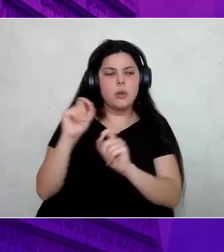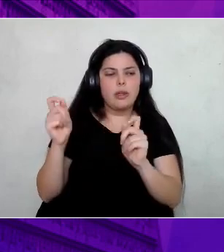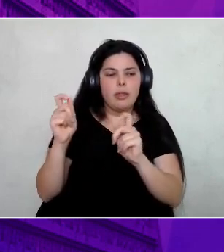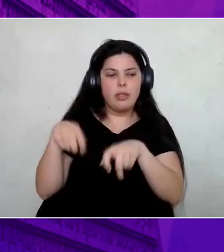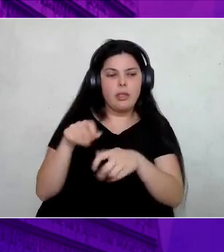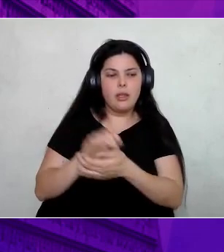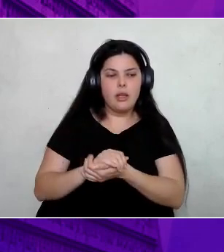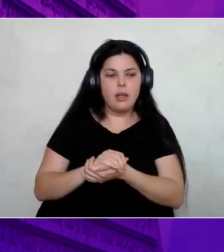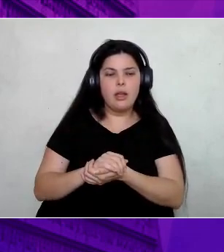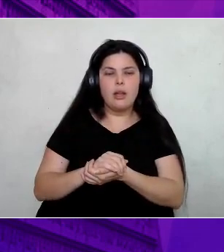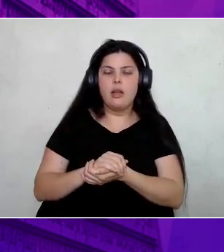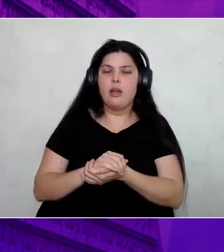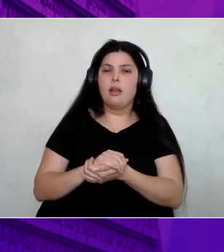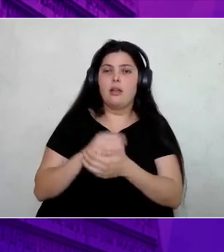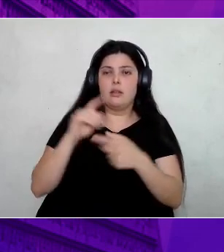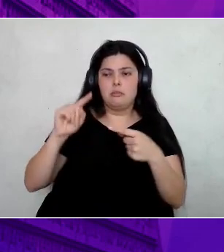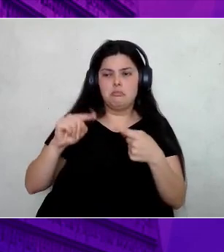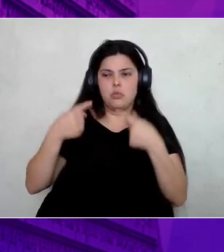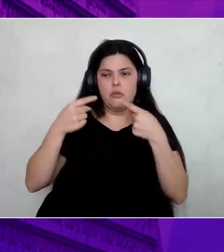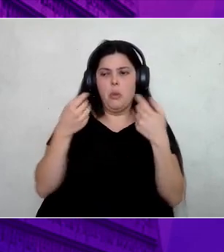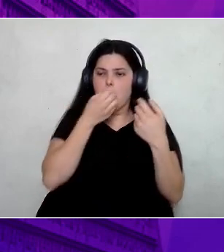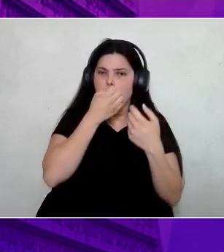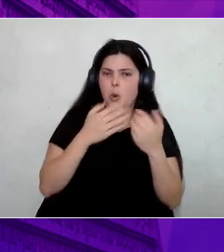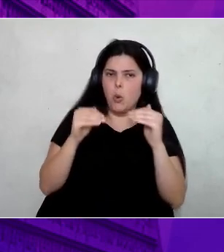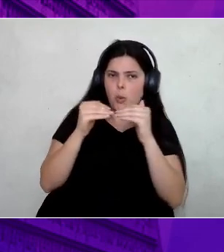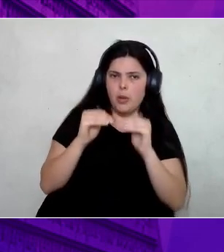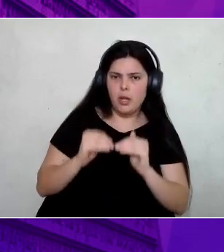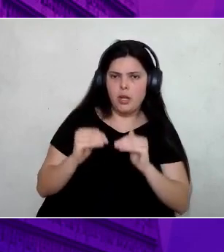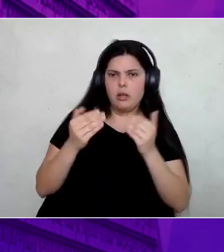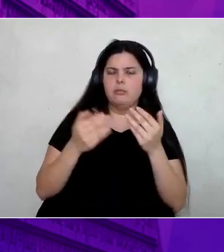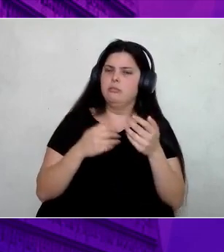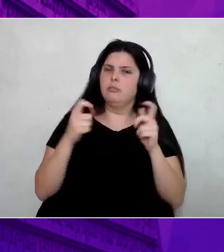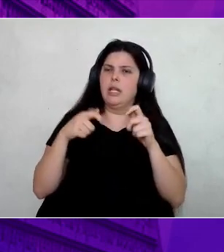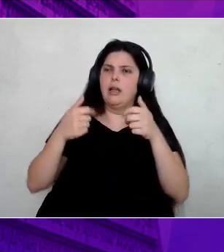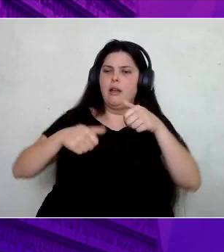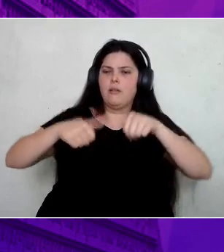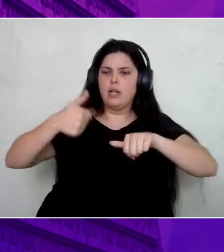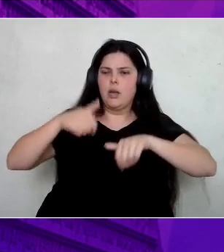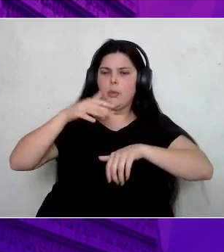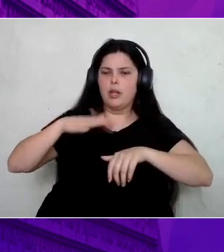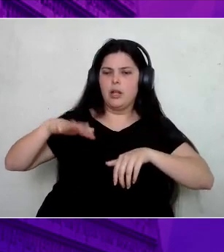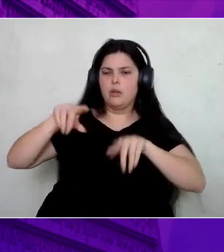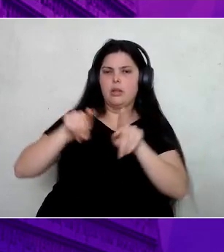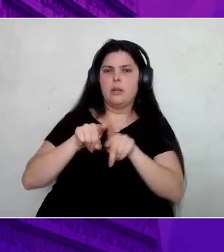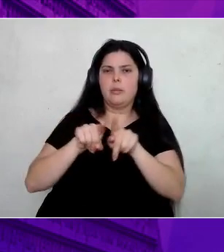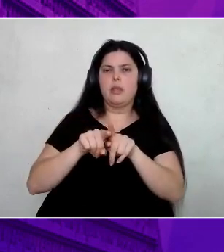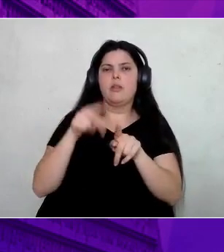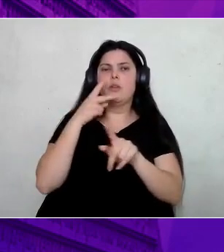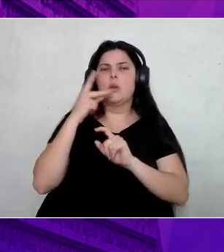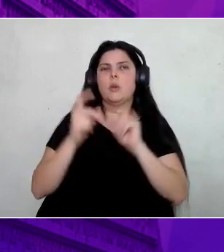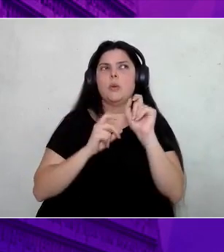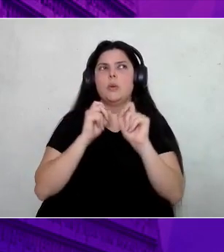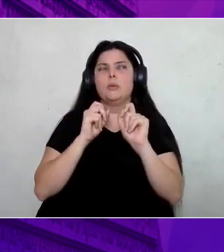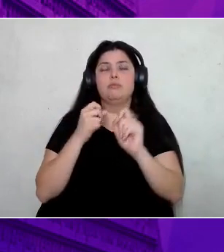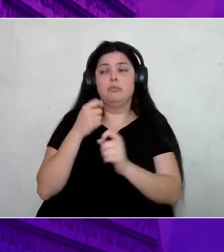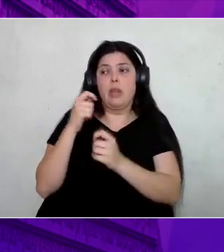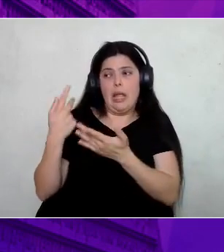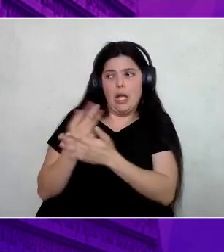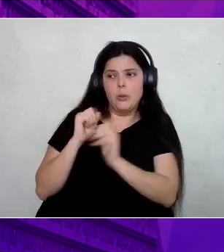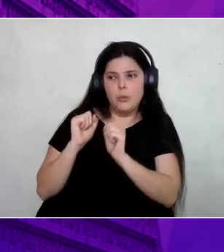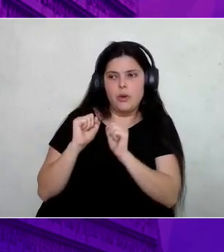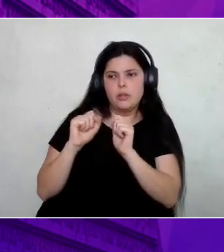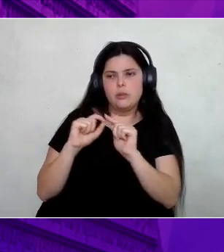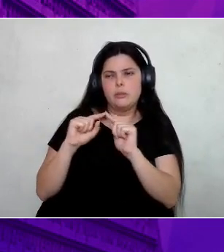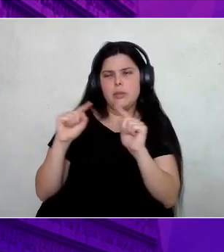fazer sentido para a gente? E aí a gente começou a analisar o mercado, a gente viu, eu posso até estar errado, mas naquele momento a gente percebeu